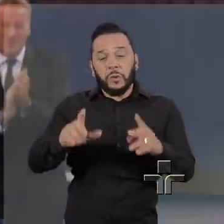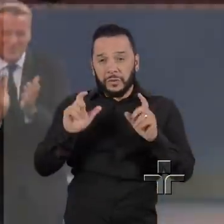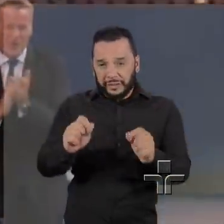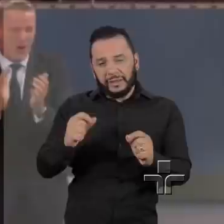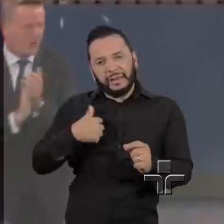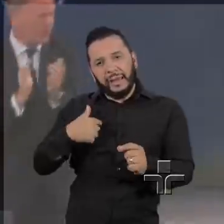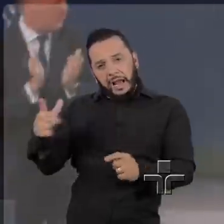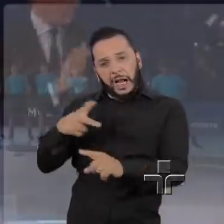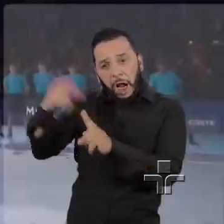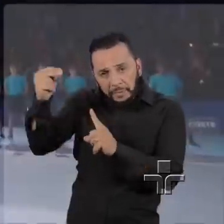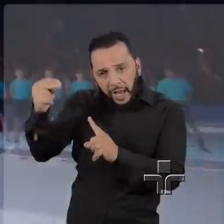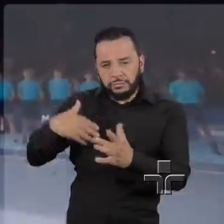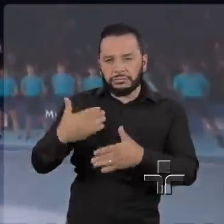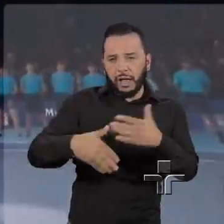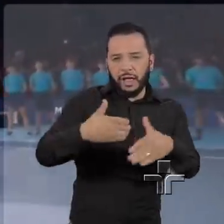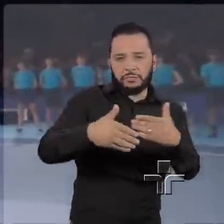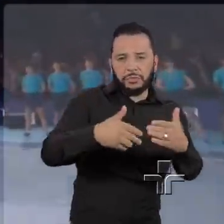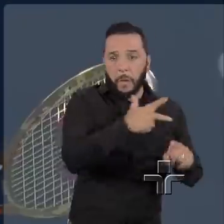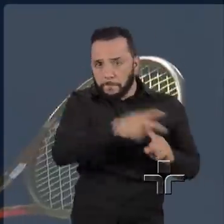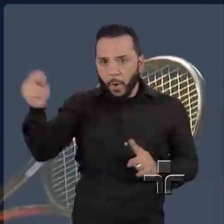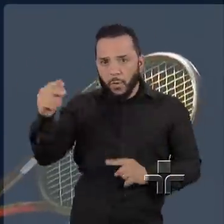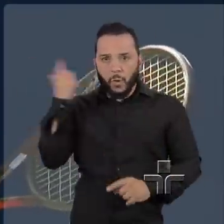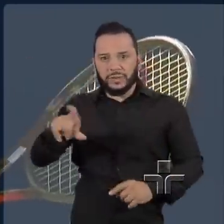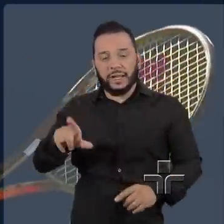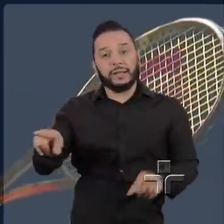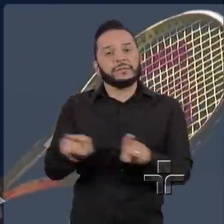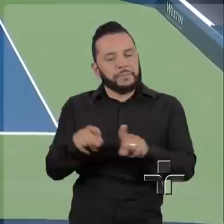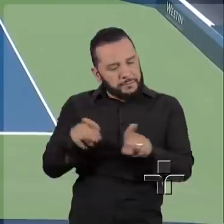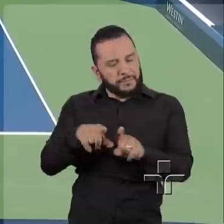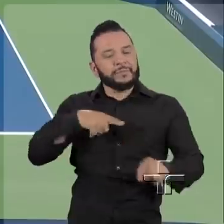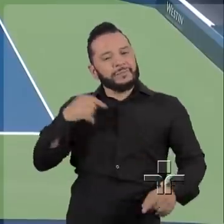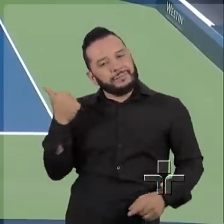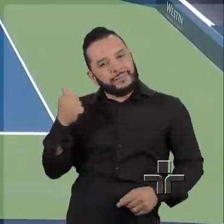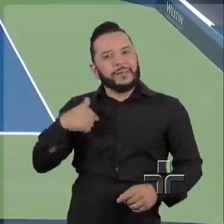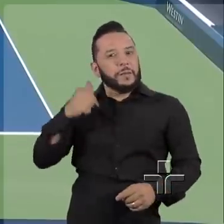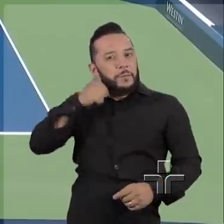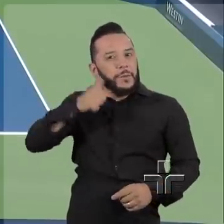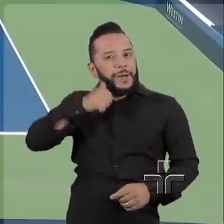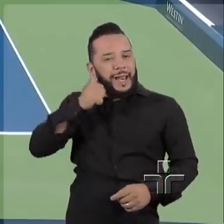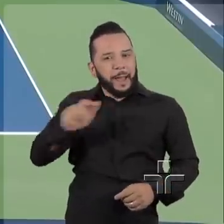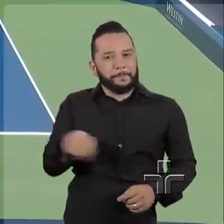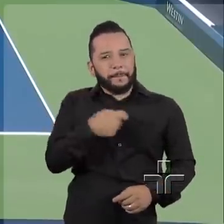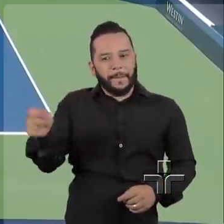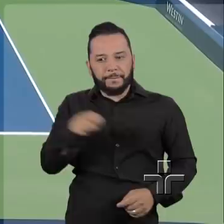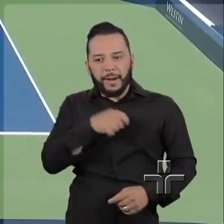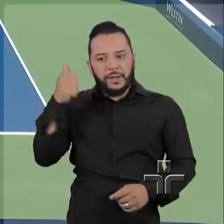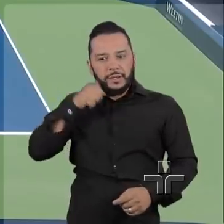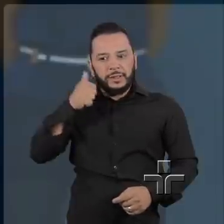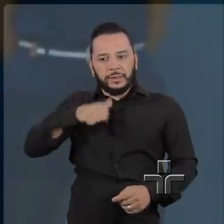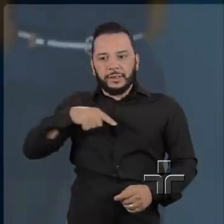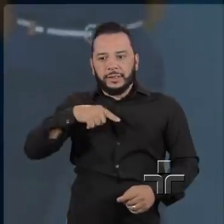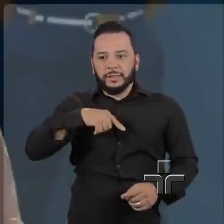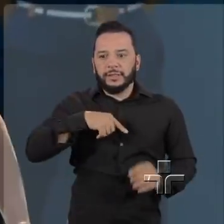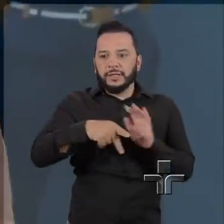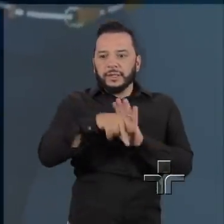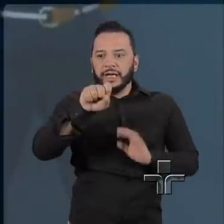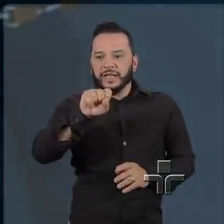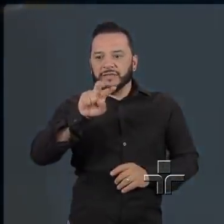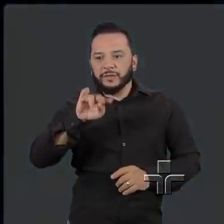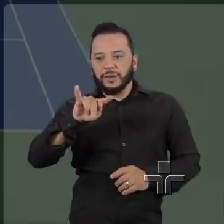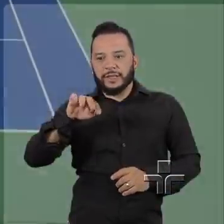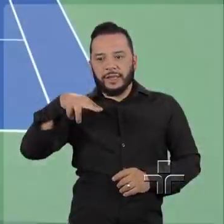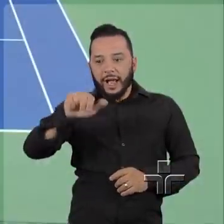imbatível costuma ser o tempo. Na versão feminina do torneio, um inédito triunfo da ucraniana Elina